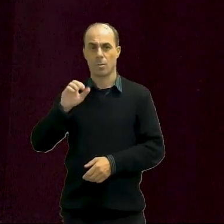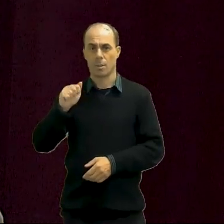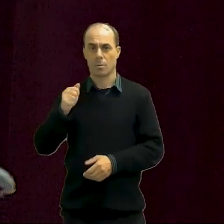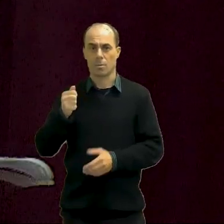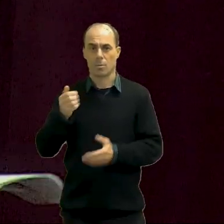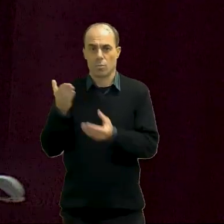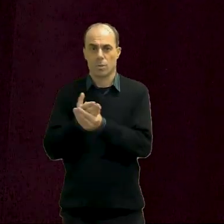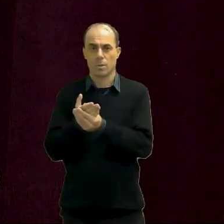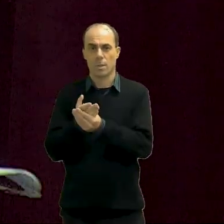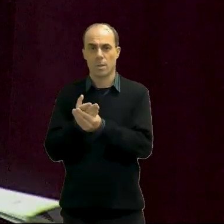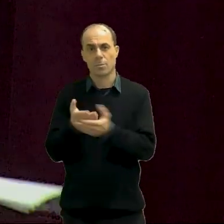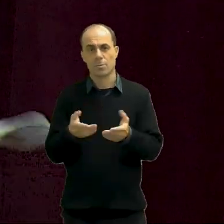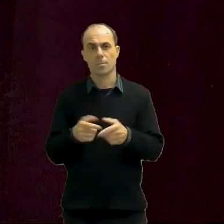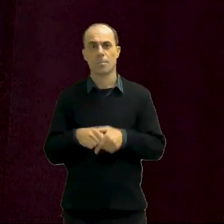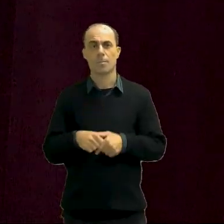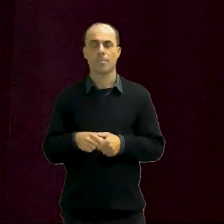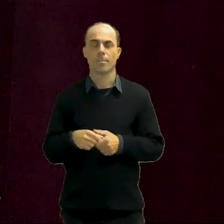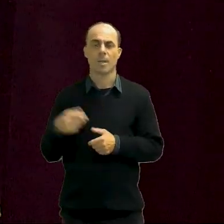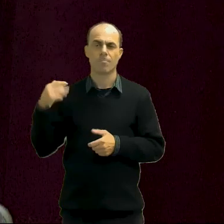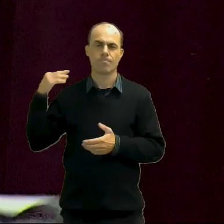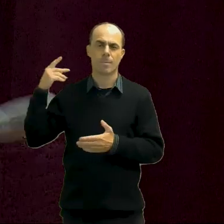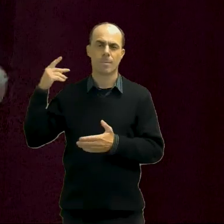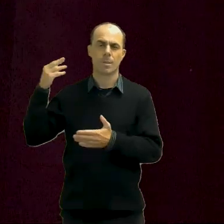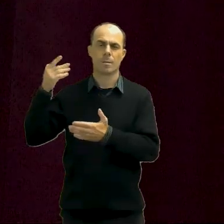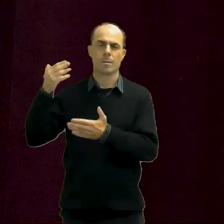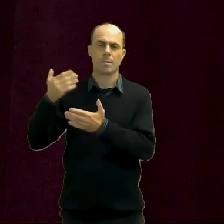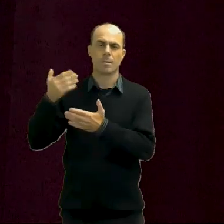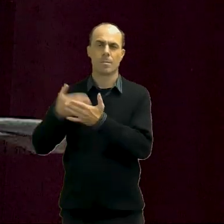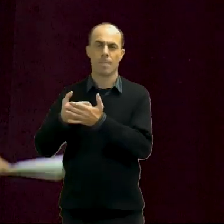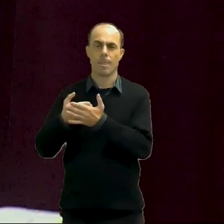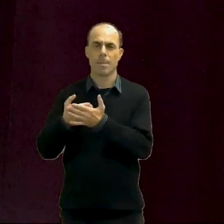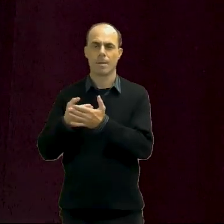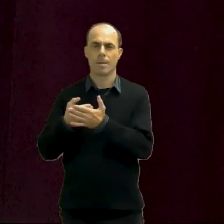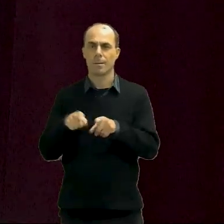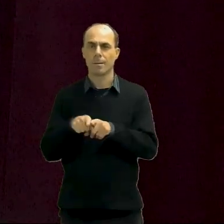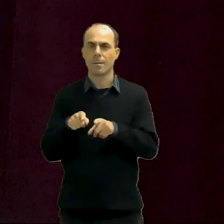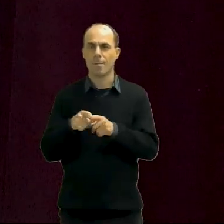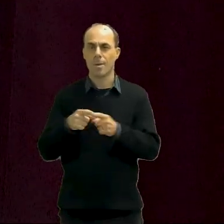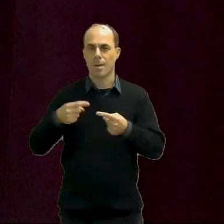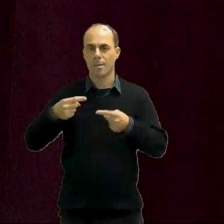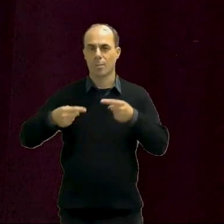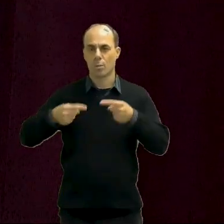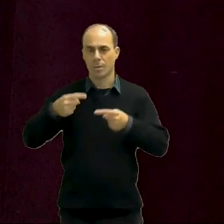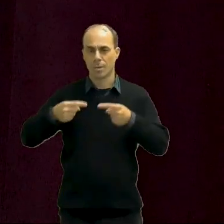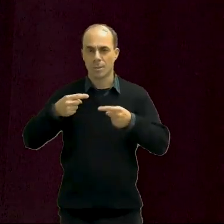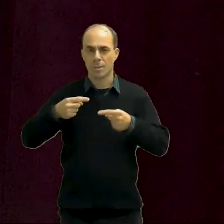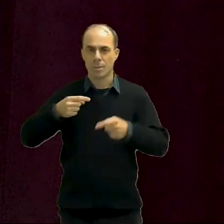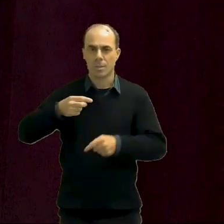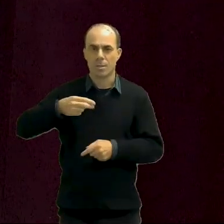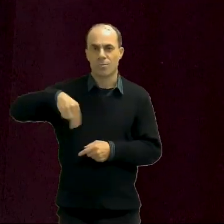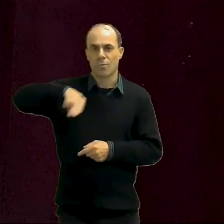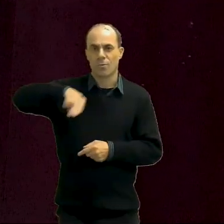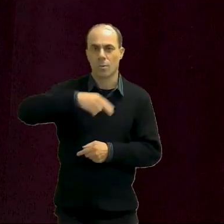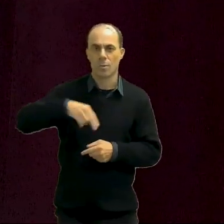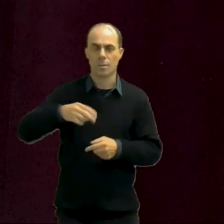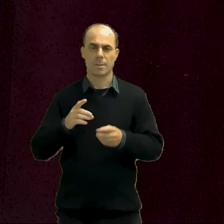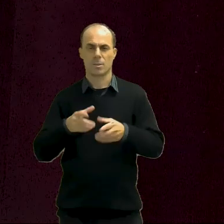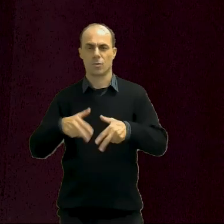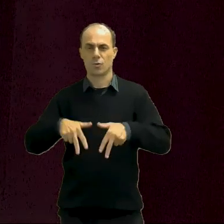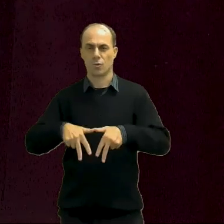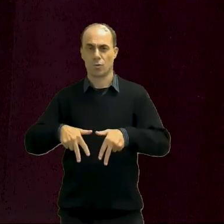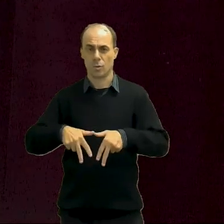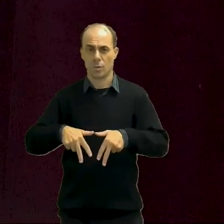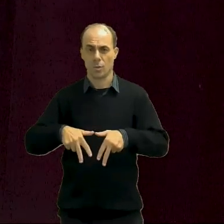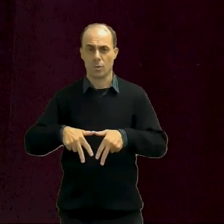então aqui e já vem também eh ao encontro de toda a política de gênero né e de inclusão que temos aqui